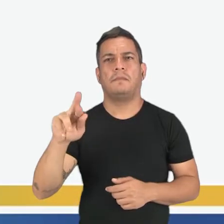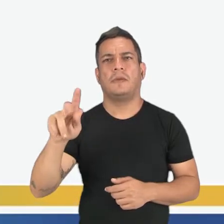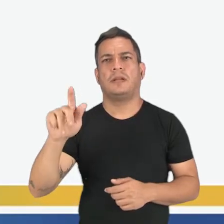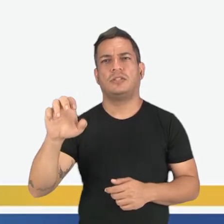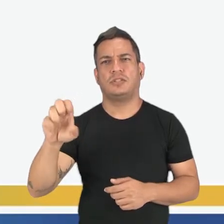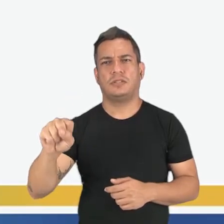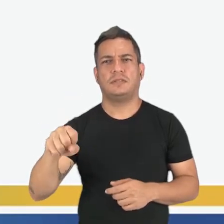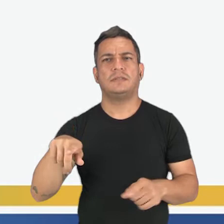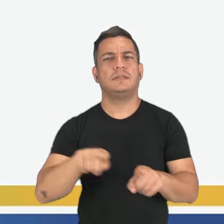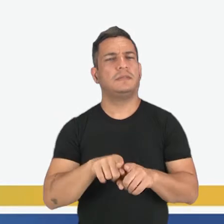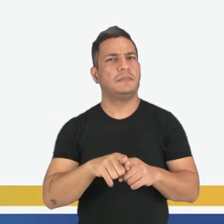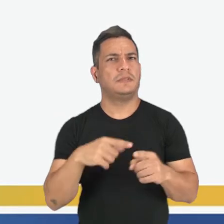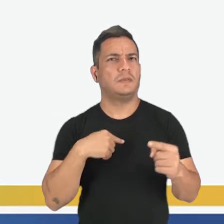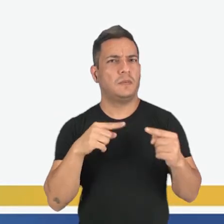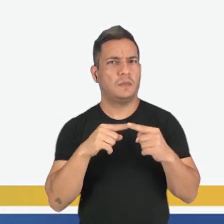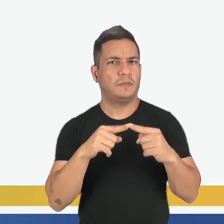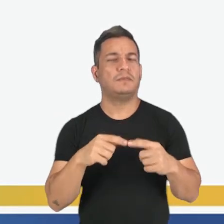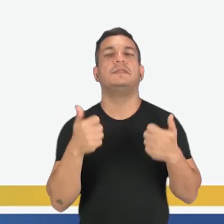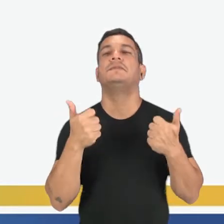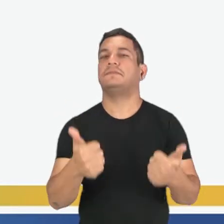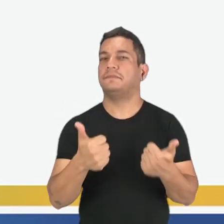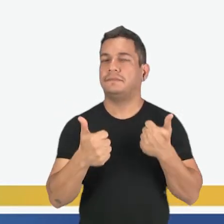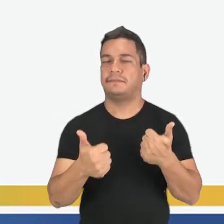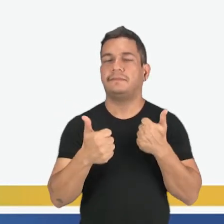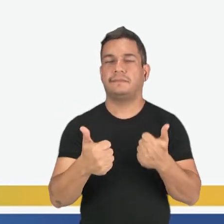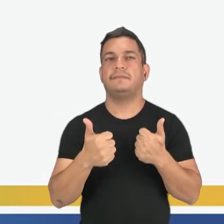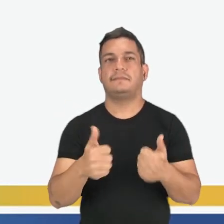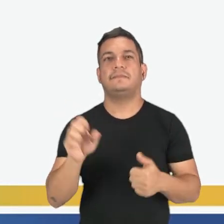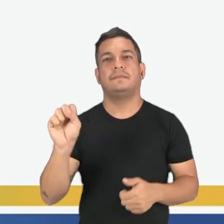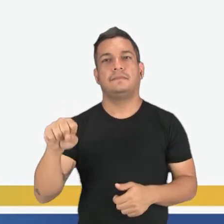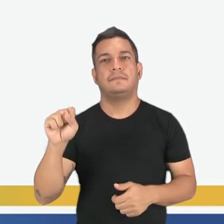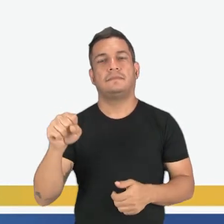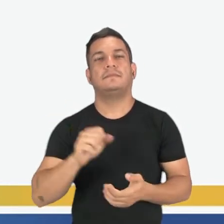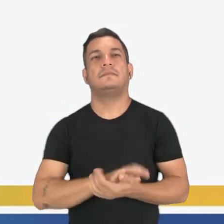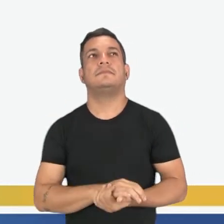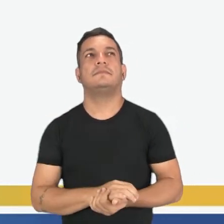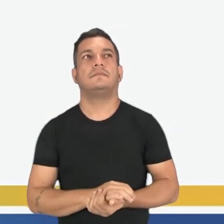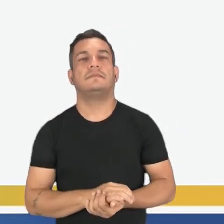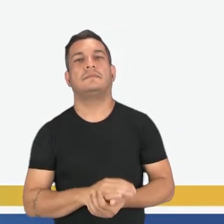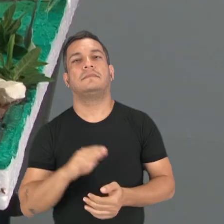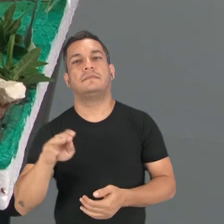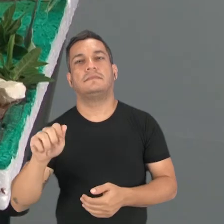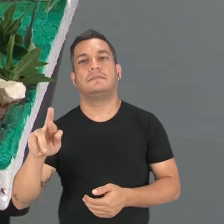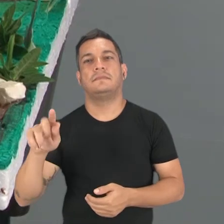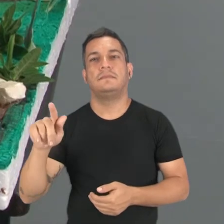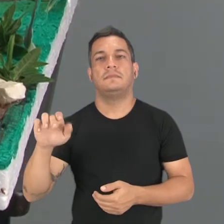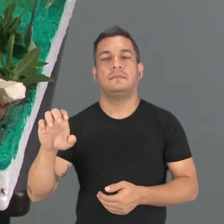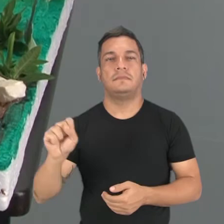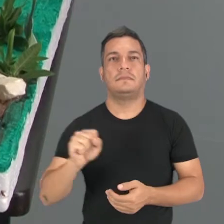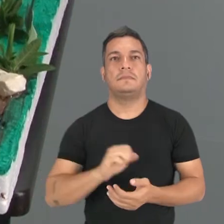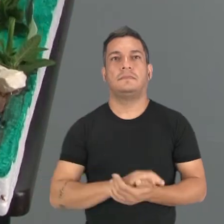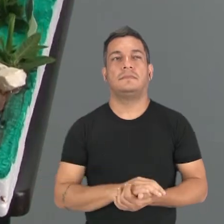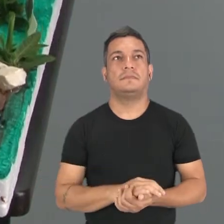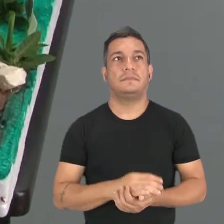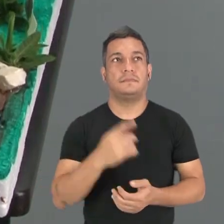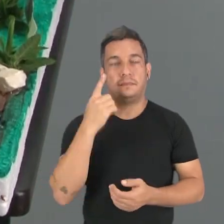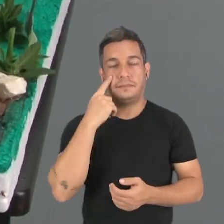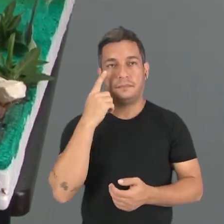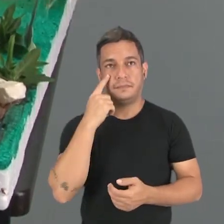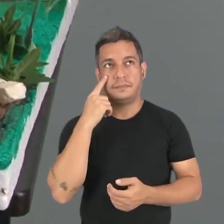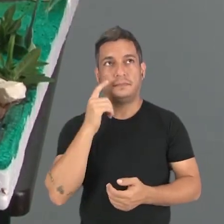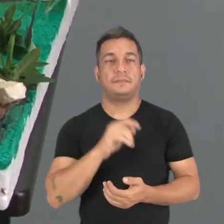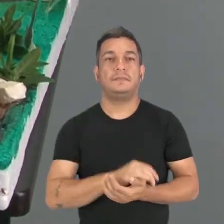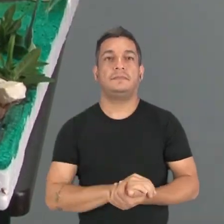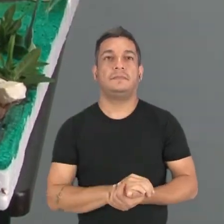ver com as partes do rio? Muito bem, tem sim. Aqui as margens do rio, né? Observe na